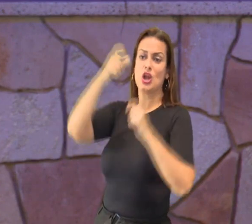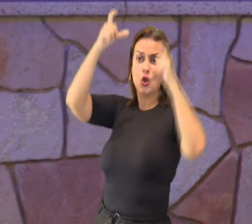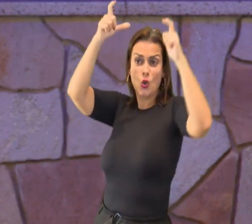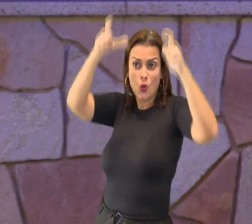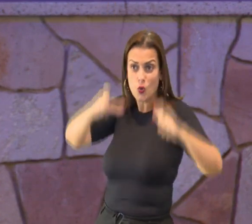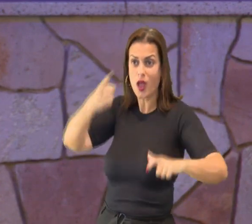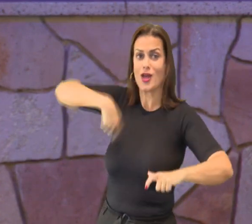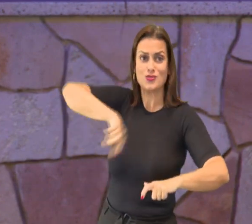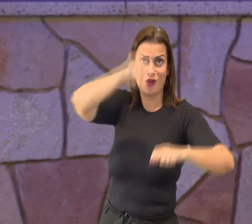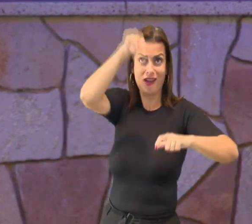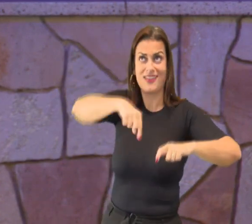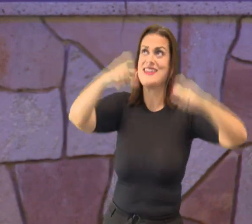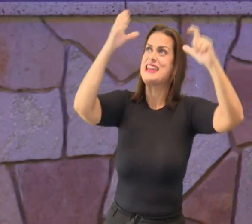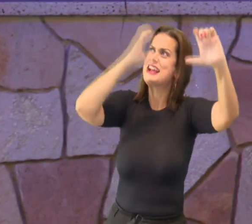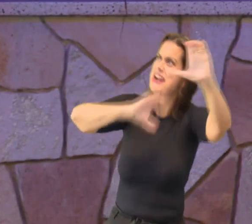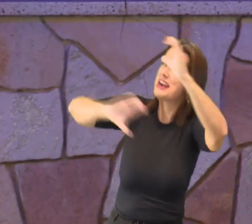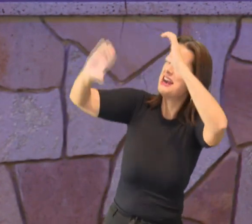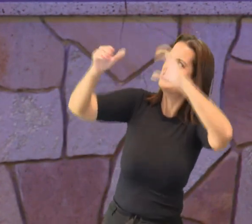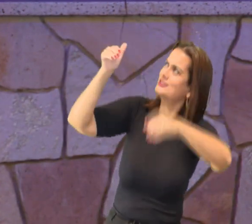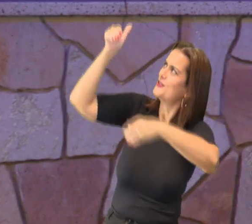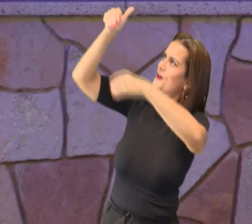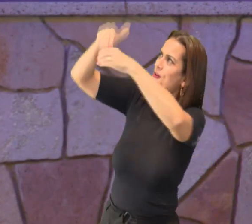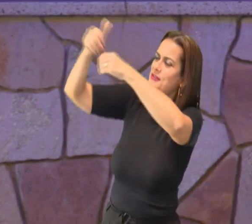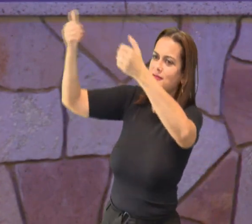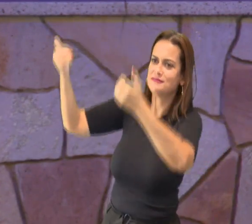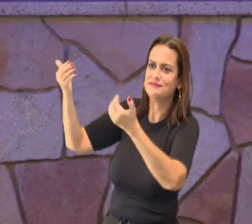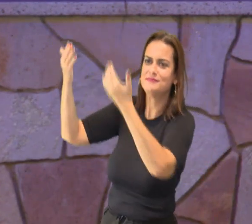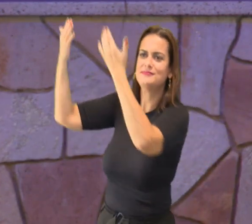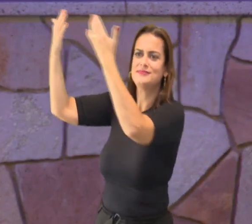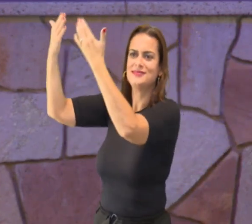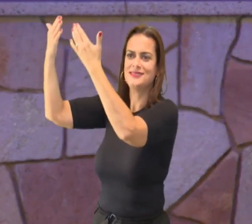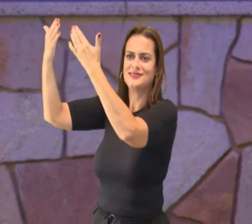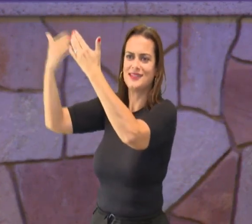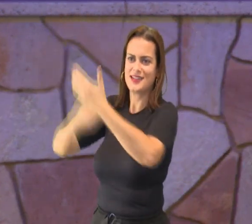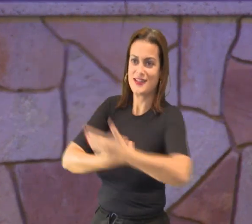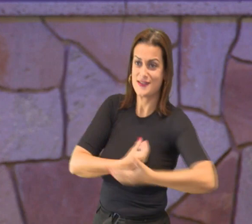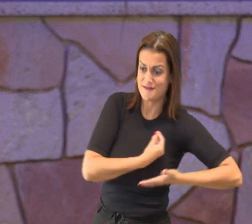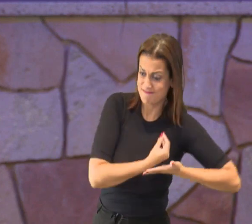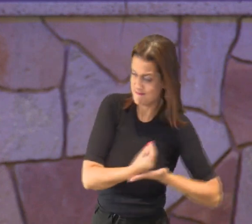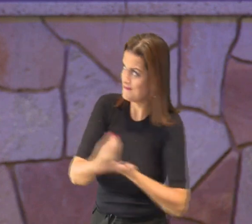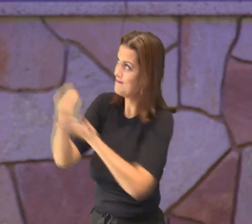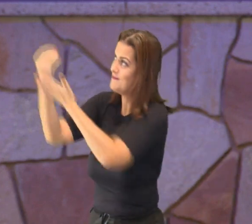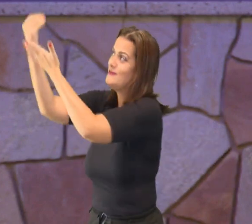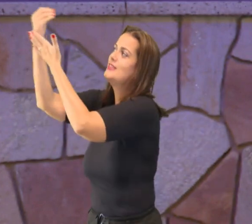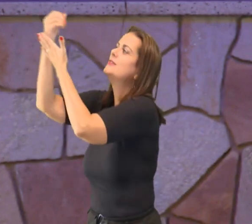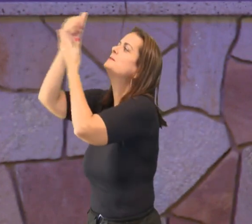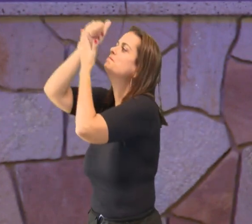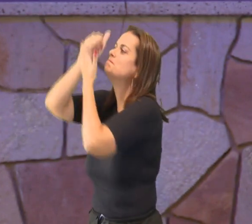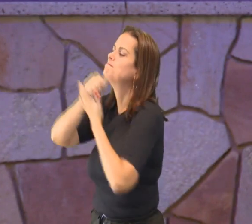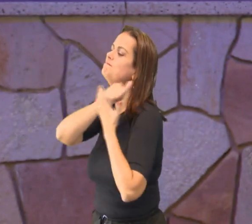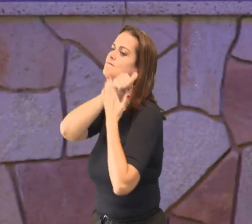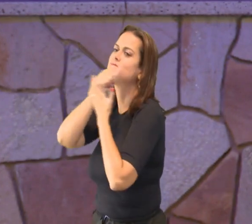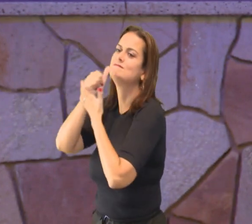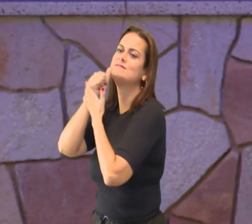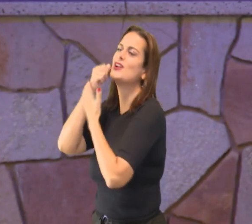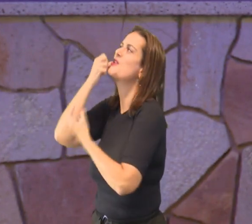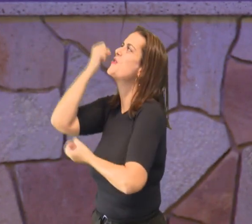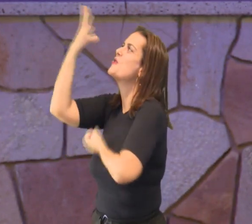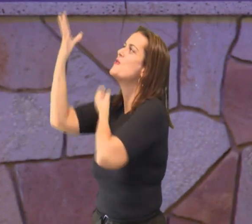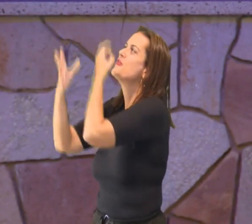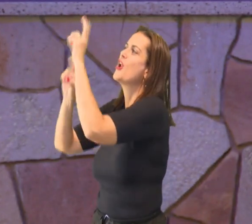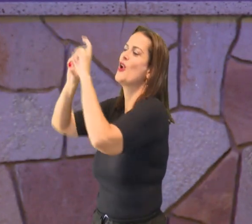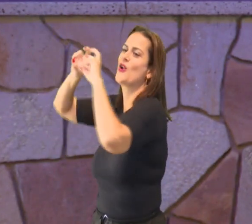adoramos, nós ofertamos, nós oferecemos o sacrifício dos nossos lábios, que é o culto,